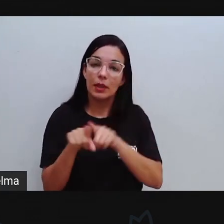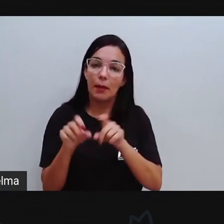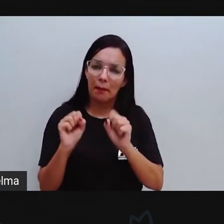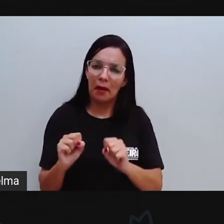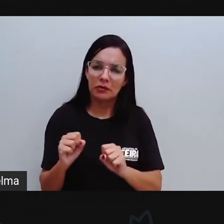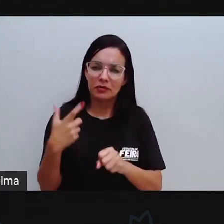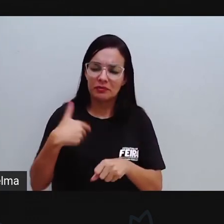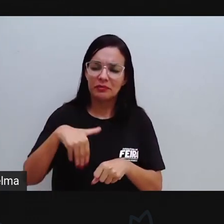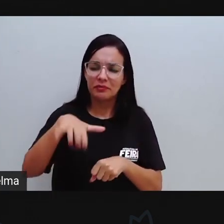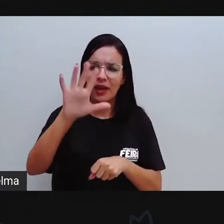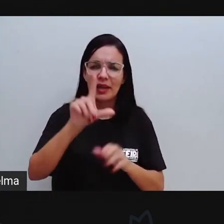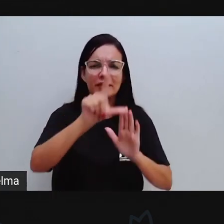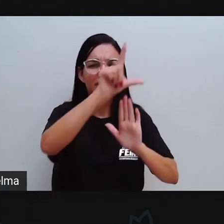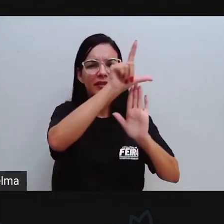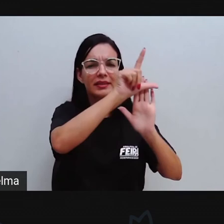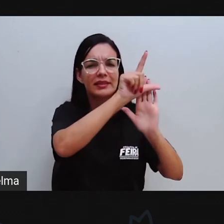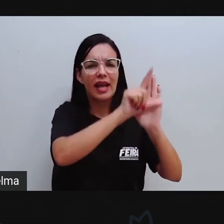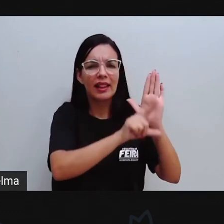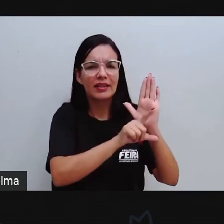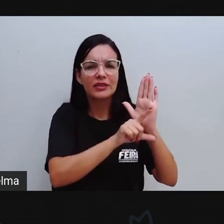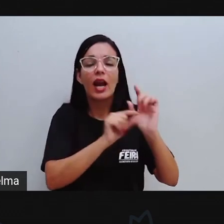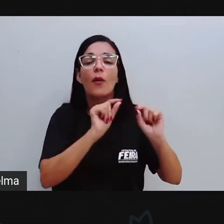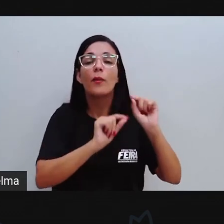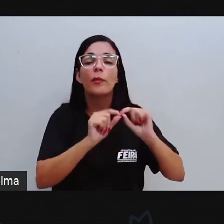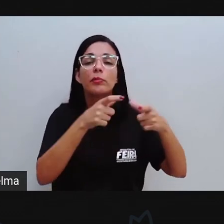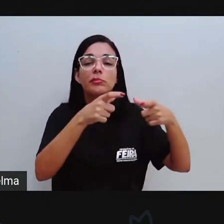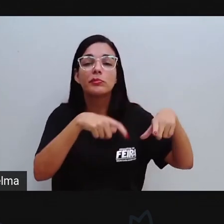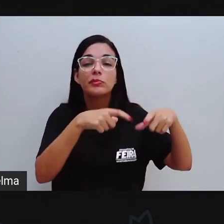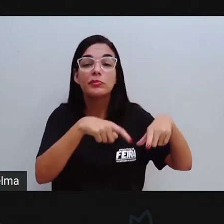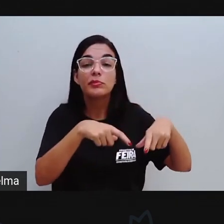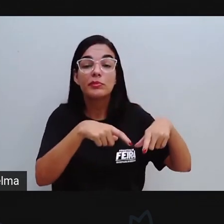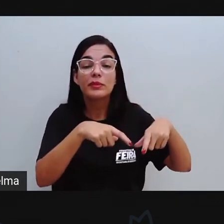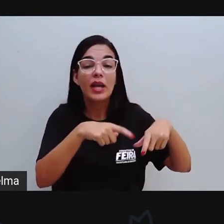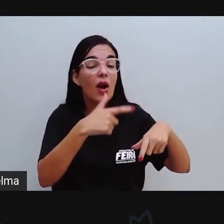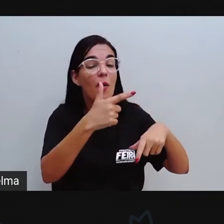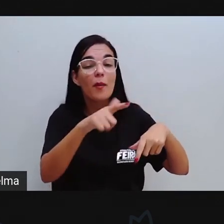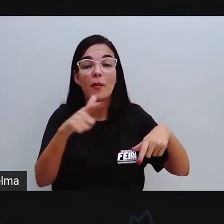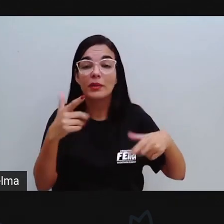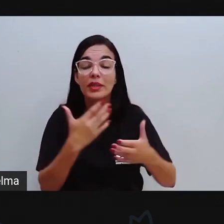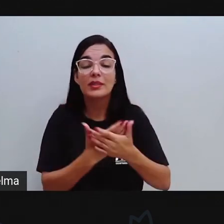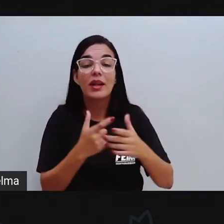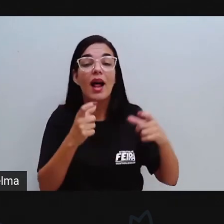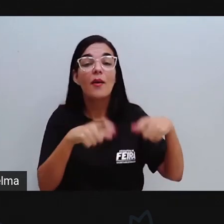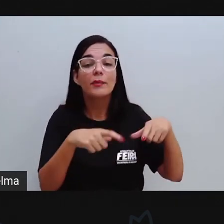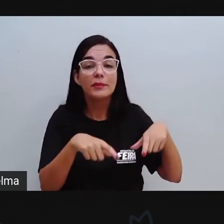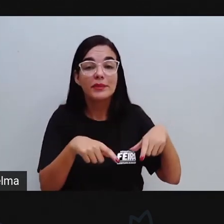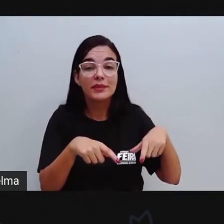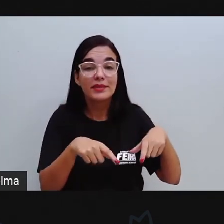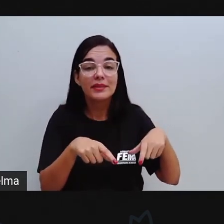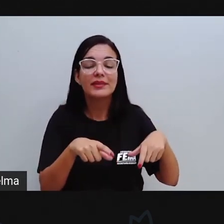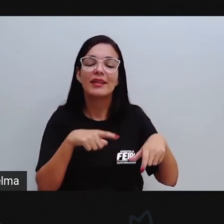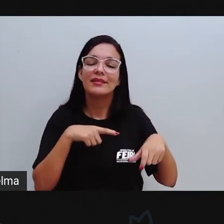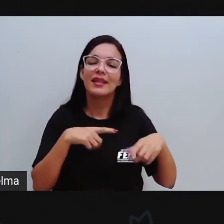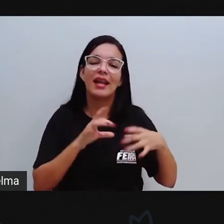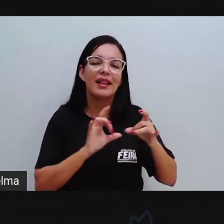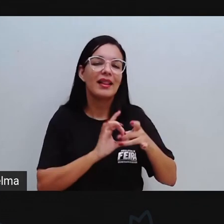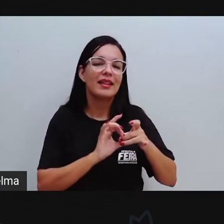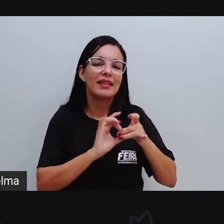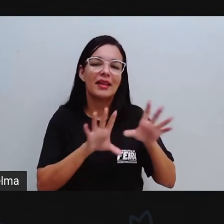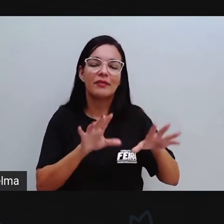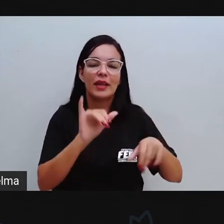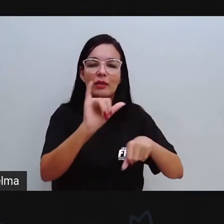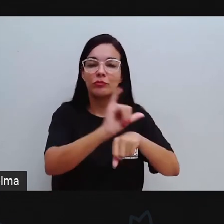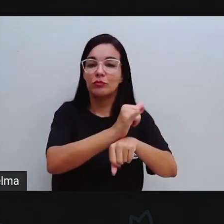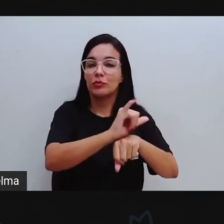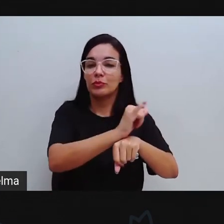aí novamente essa aula, porque tanto essa aula quanto as demais aulas, elas estão disponíveis no nosso canal, no canal da